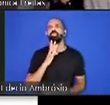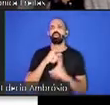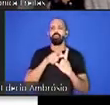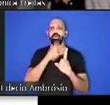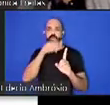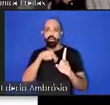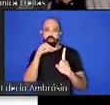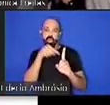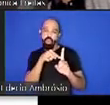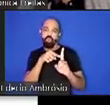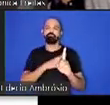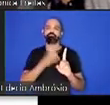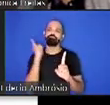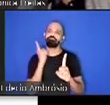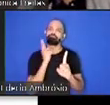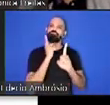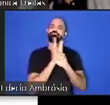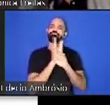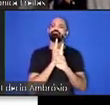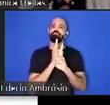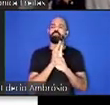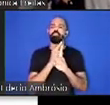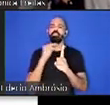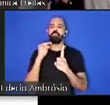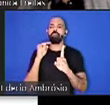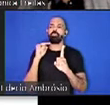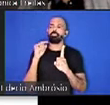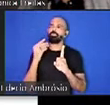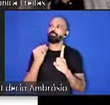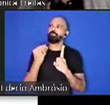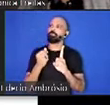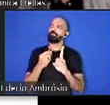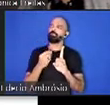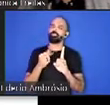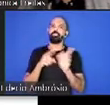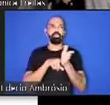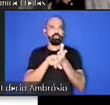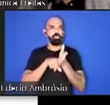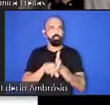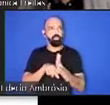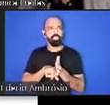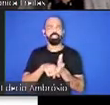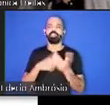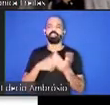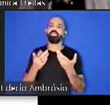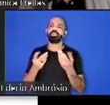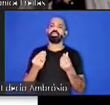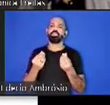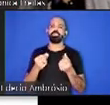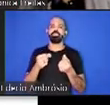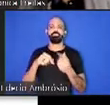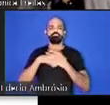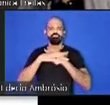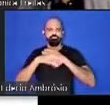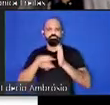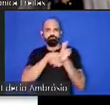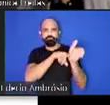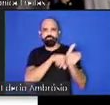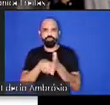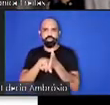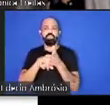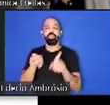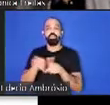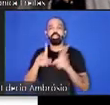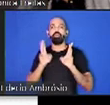um descobridor e foi um pesquisador, né? Um cosmopolita e também se prezou